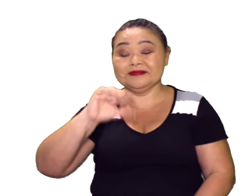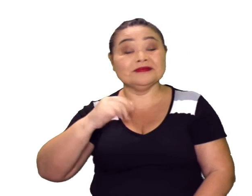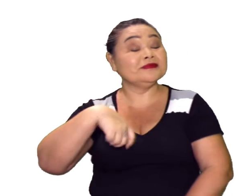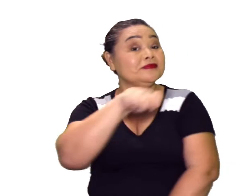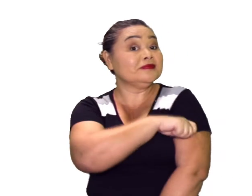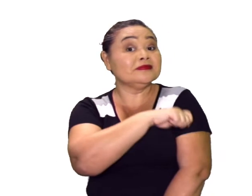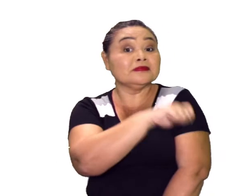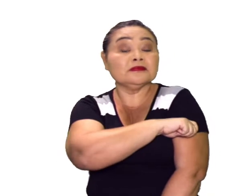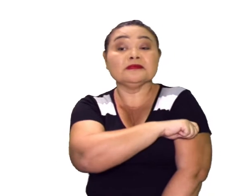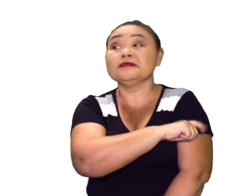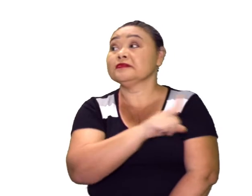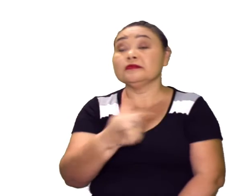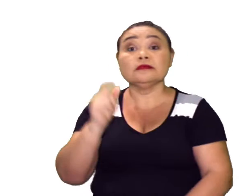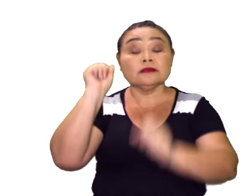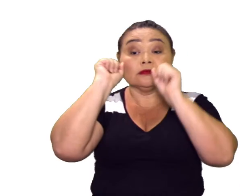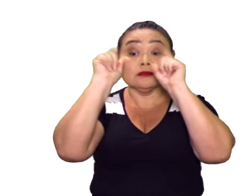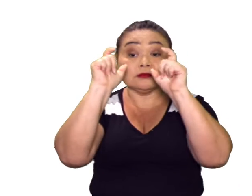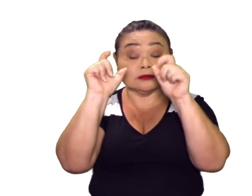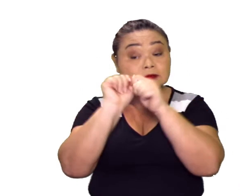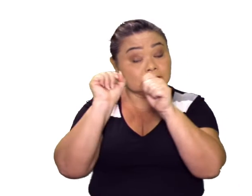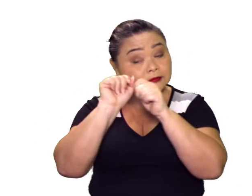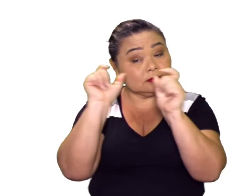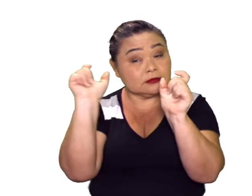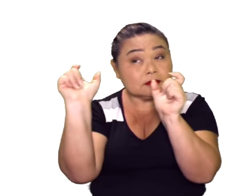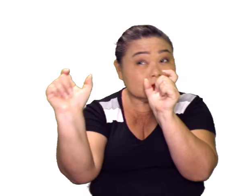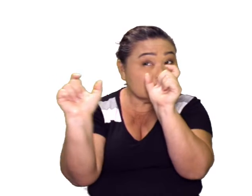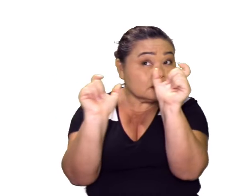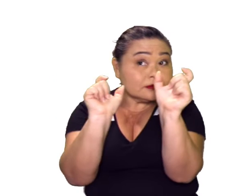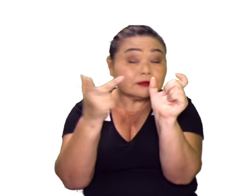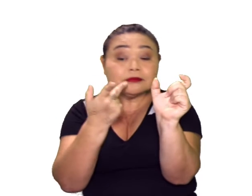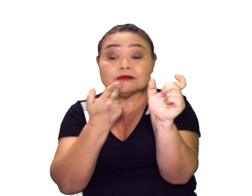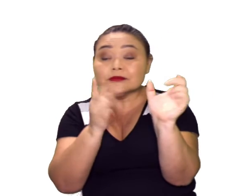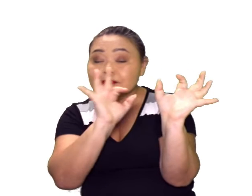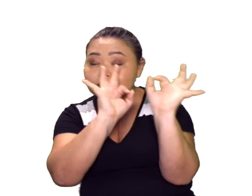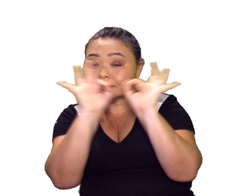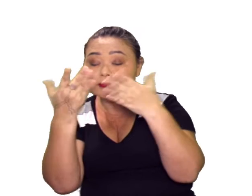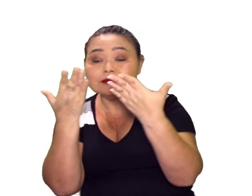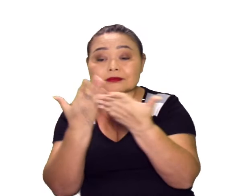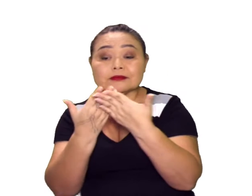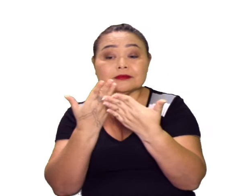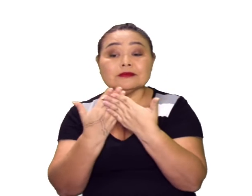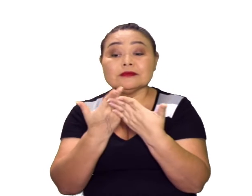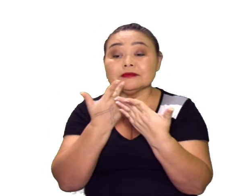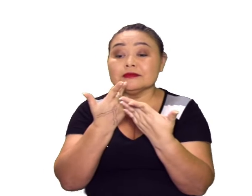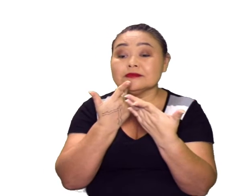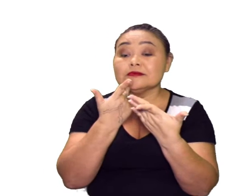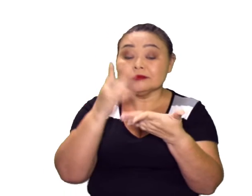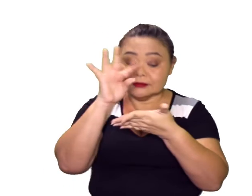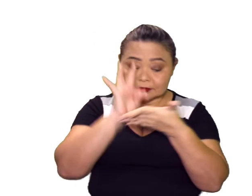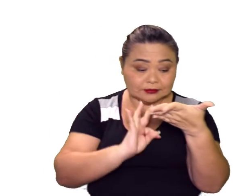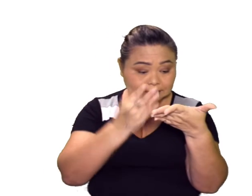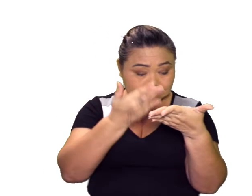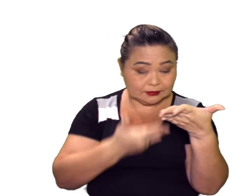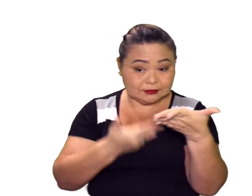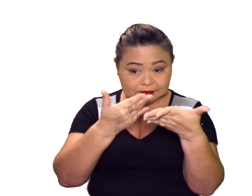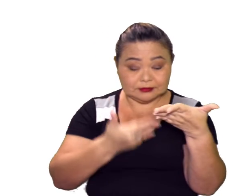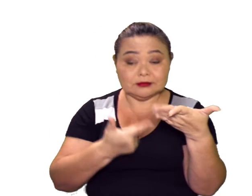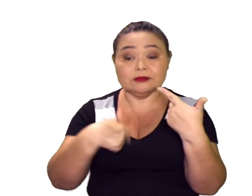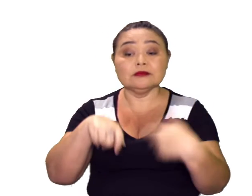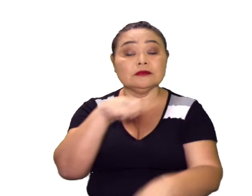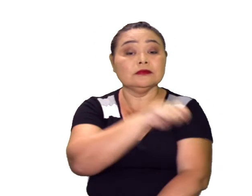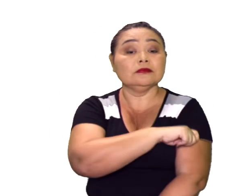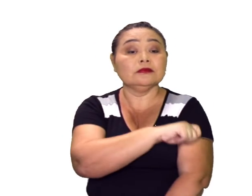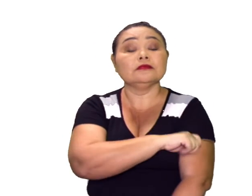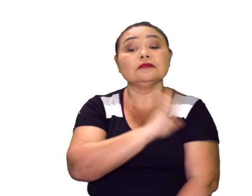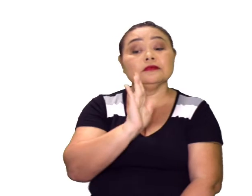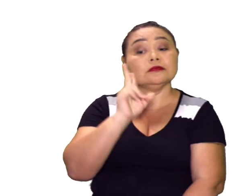Então o aluno tem que sempre estar ligado nas palavras que a gente não fala durante a aula. E o que ele vê no texto também, né? Porque Isso. o nosso aluno já